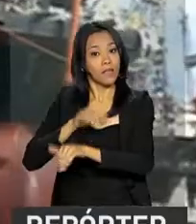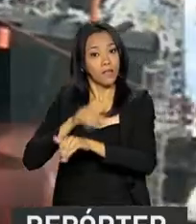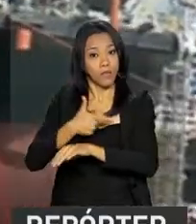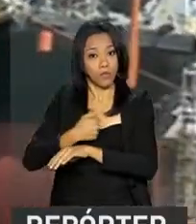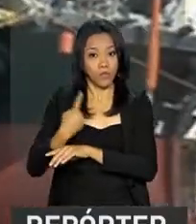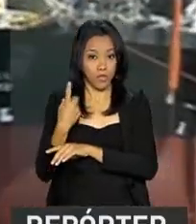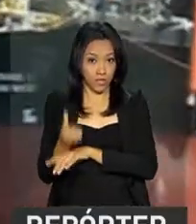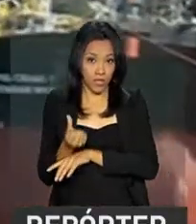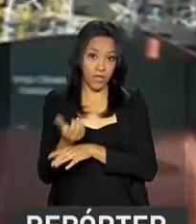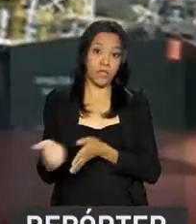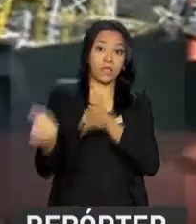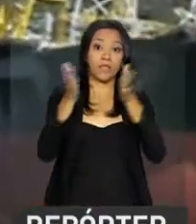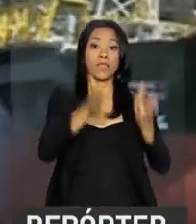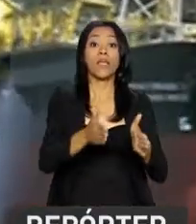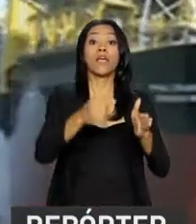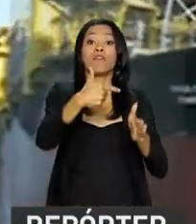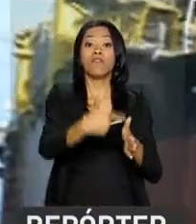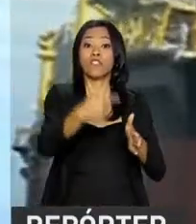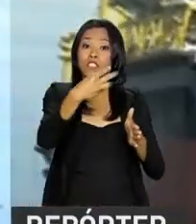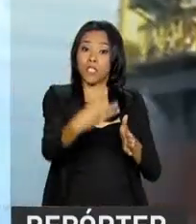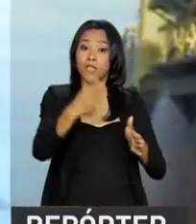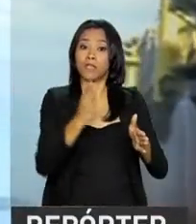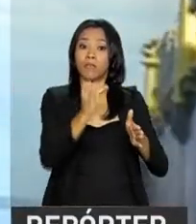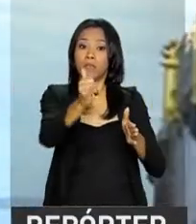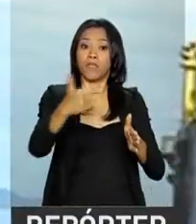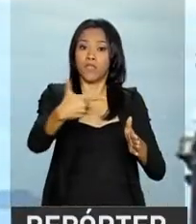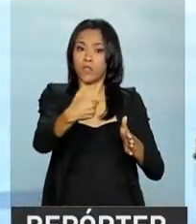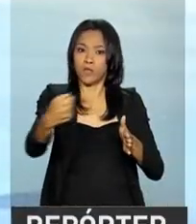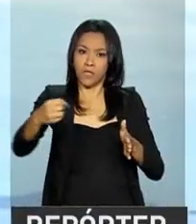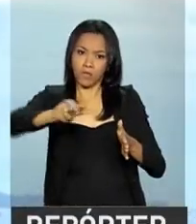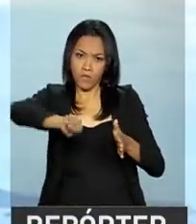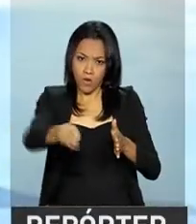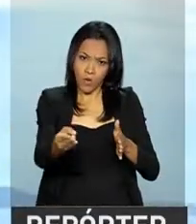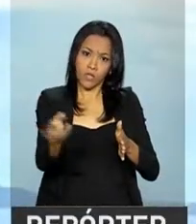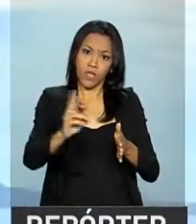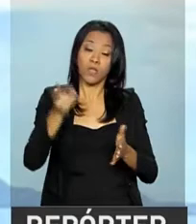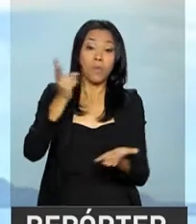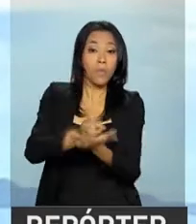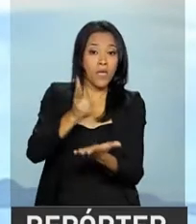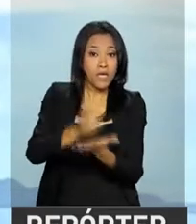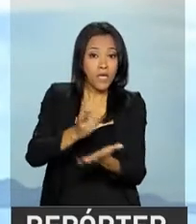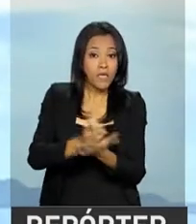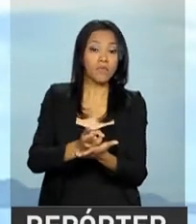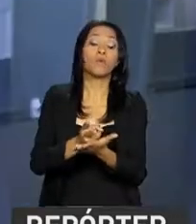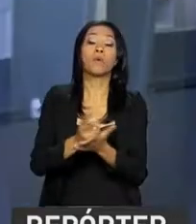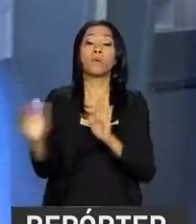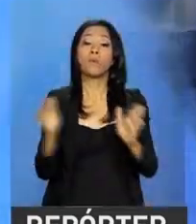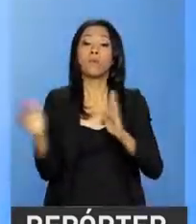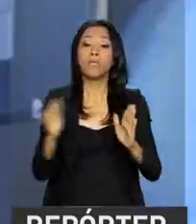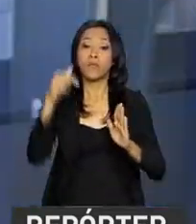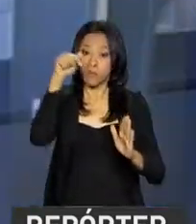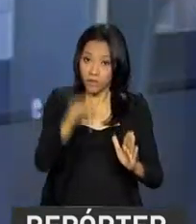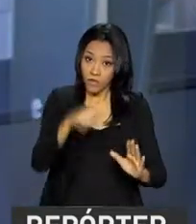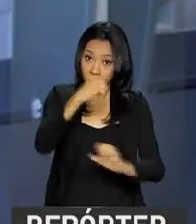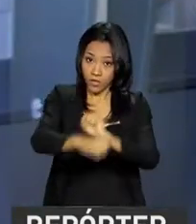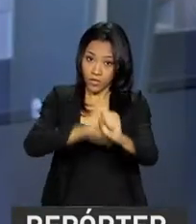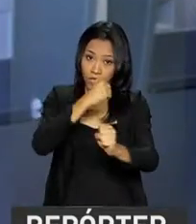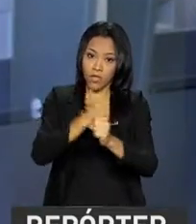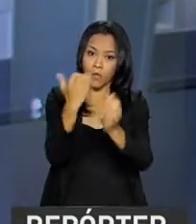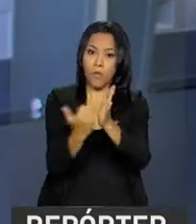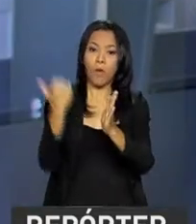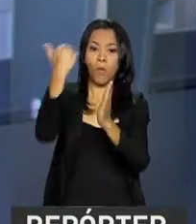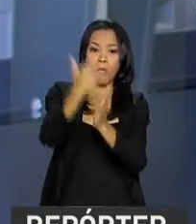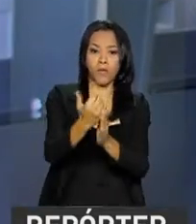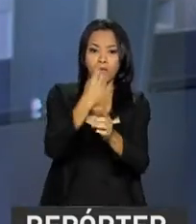para 23 bilhões e duzentos milhões de reais no mesmo período deste ano um aumento de